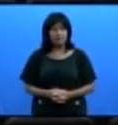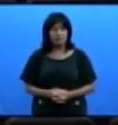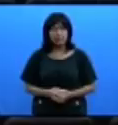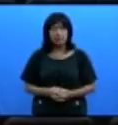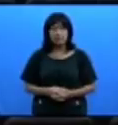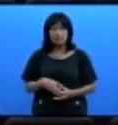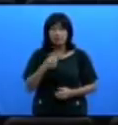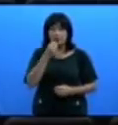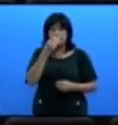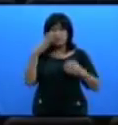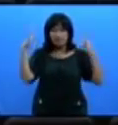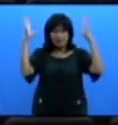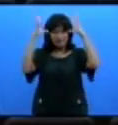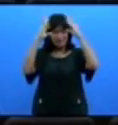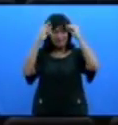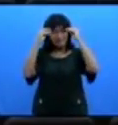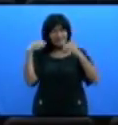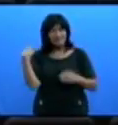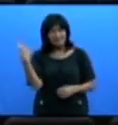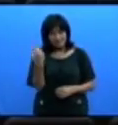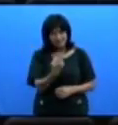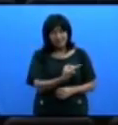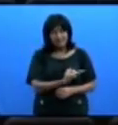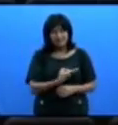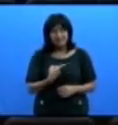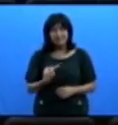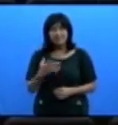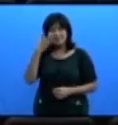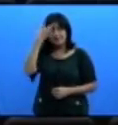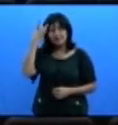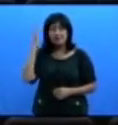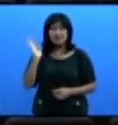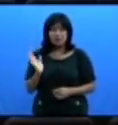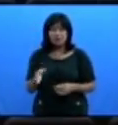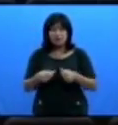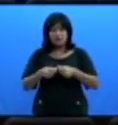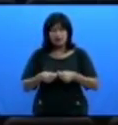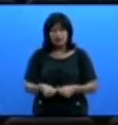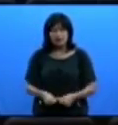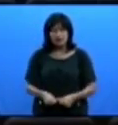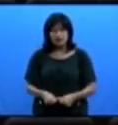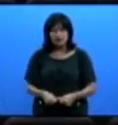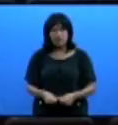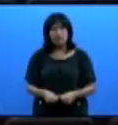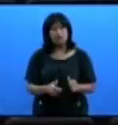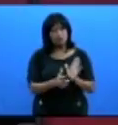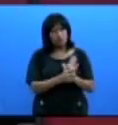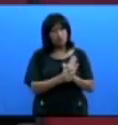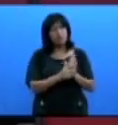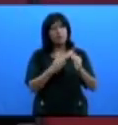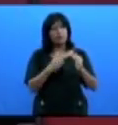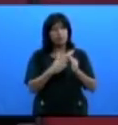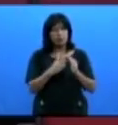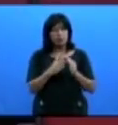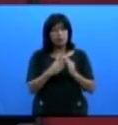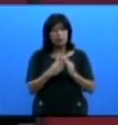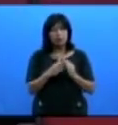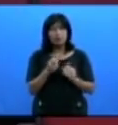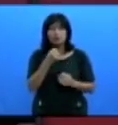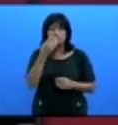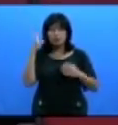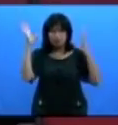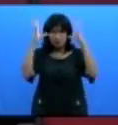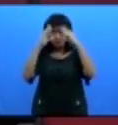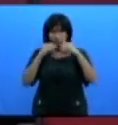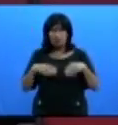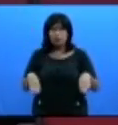Boa noite. Boa noite a todos. Boa noite às pessoas já presentes aqui no plenário da nossa Câmara Municipal. Boa noite